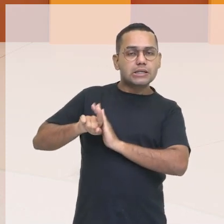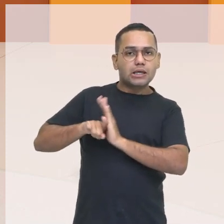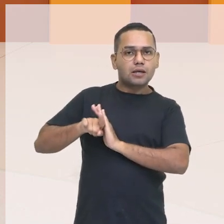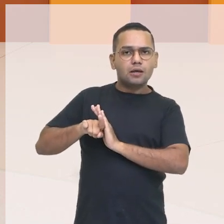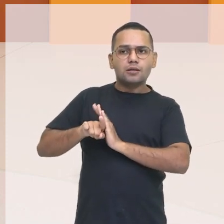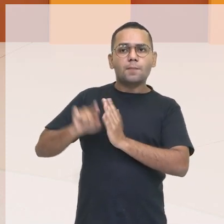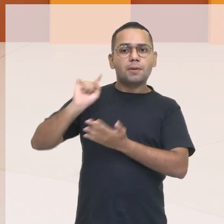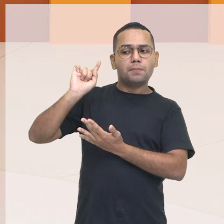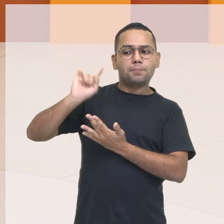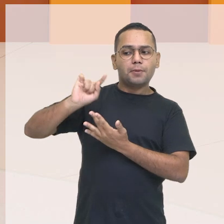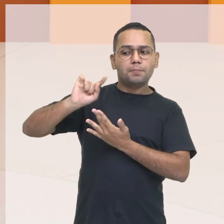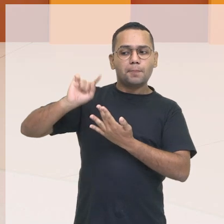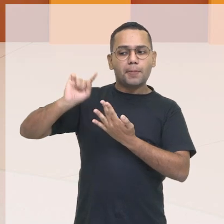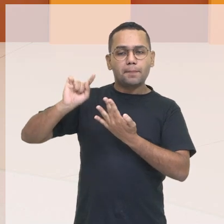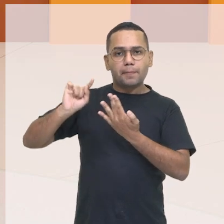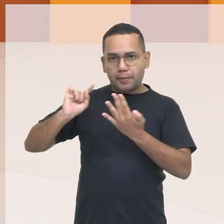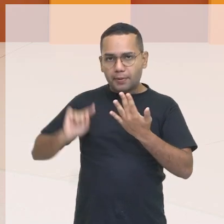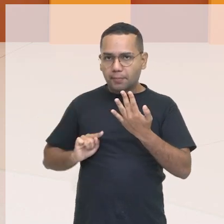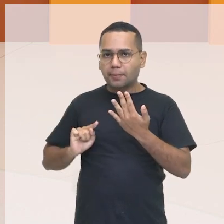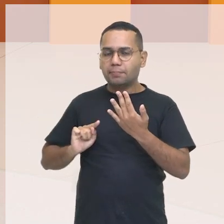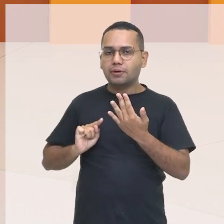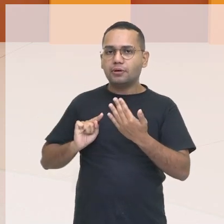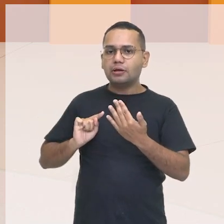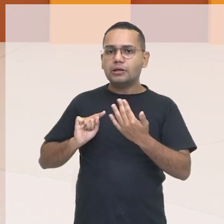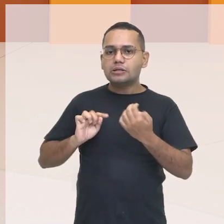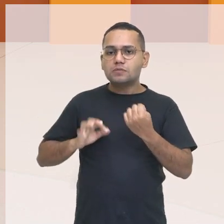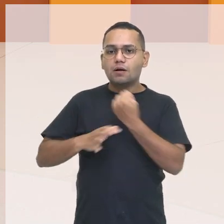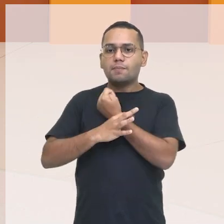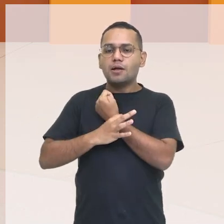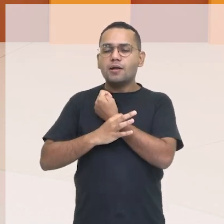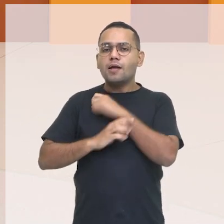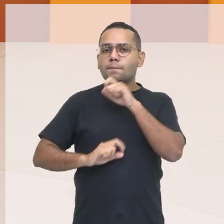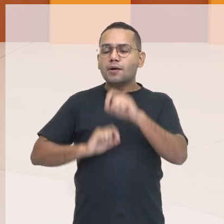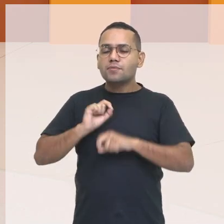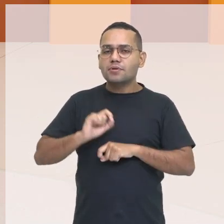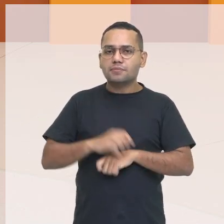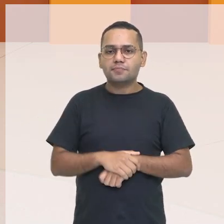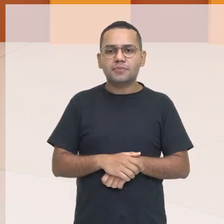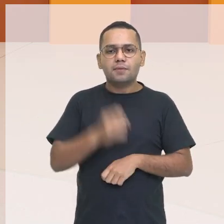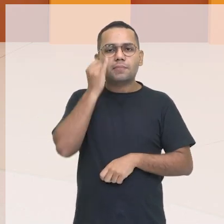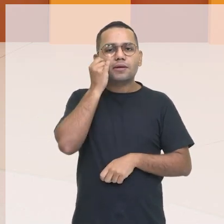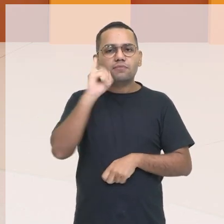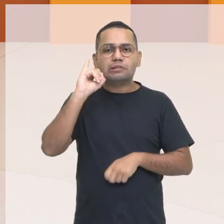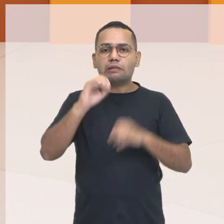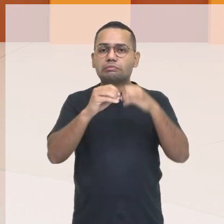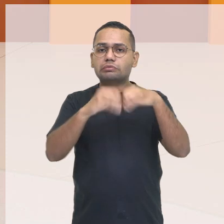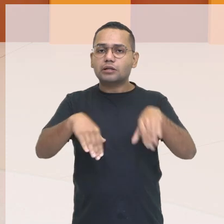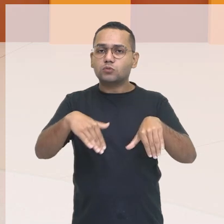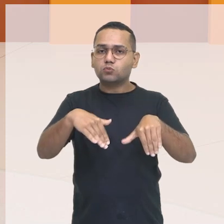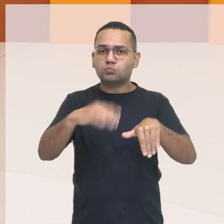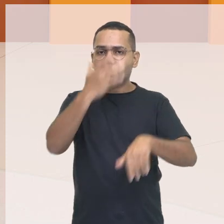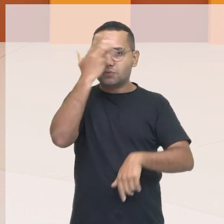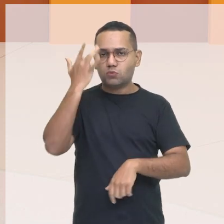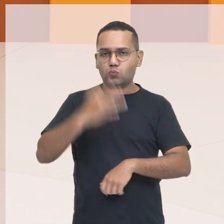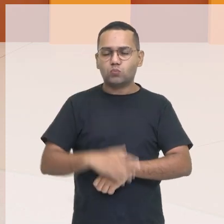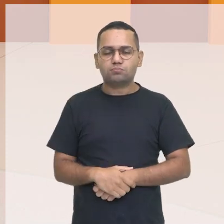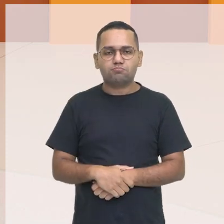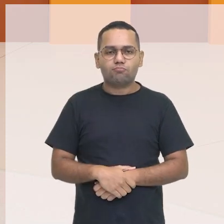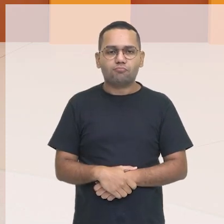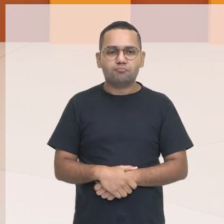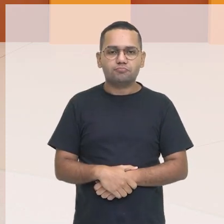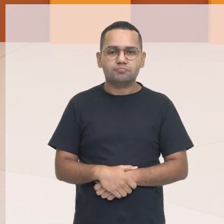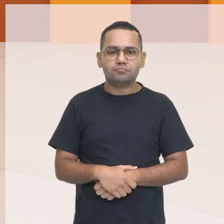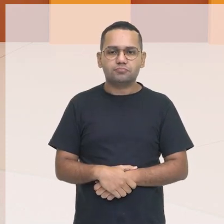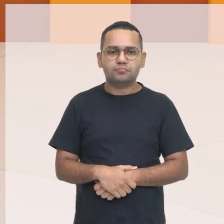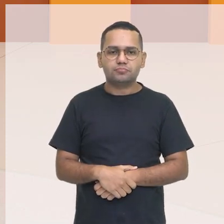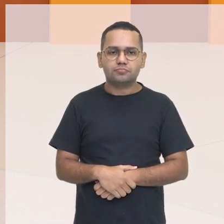tem que ter várias garantias para que não agrida aquela vida que está sendo colocada ali. E aí nós